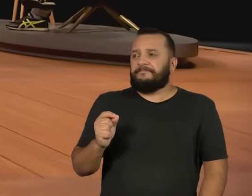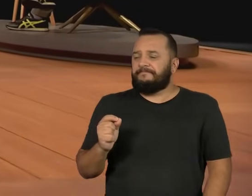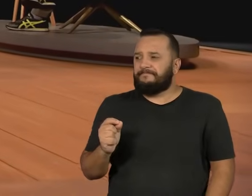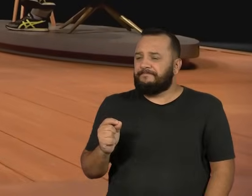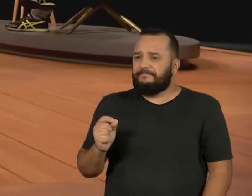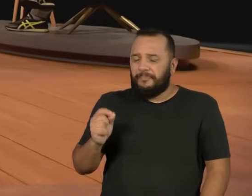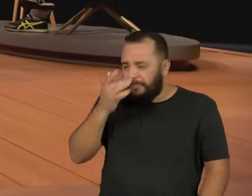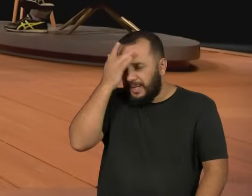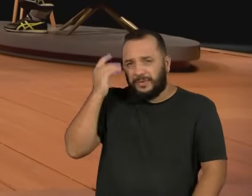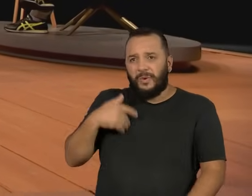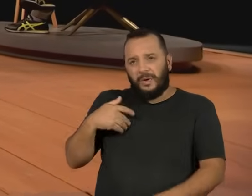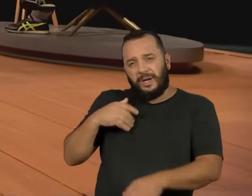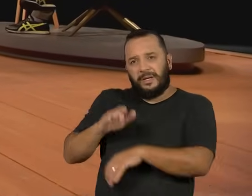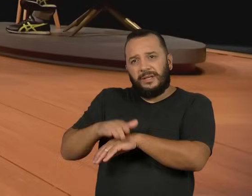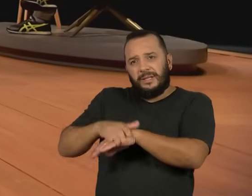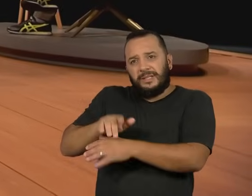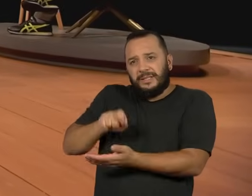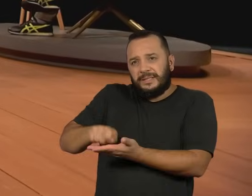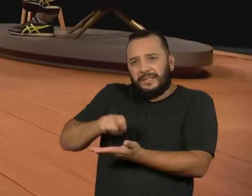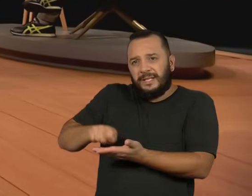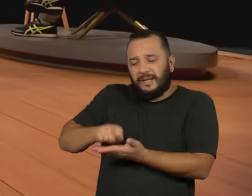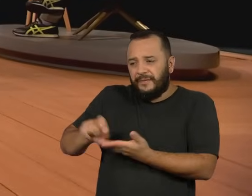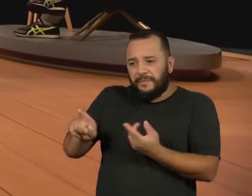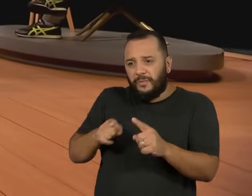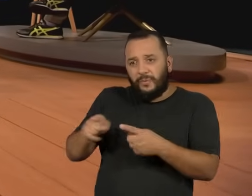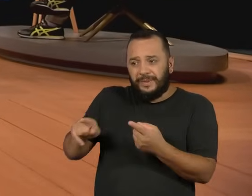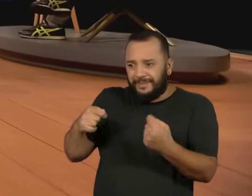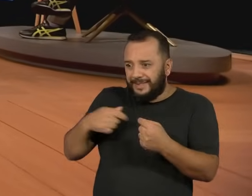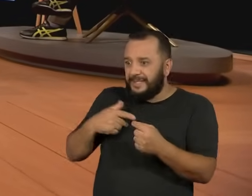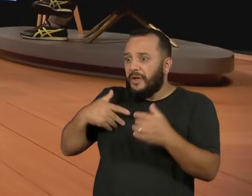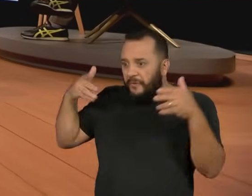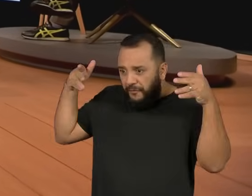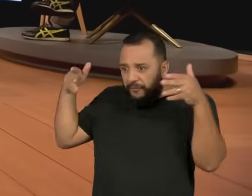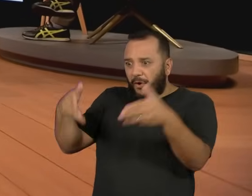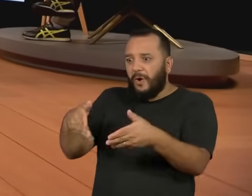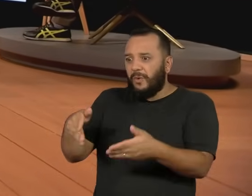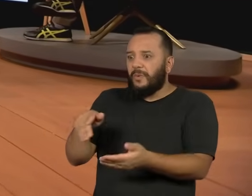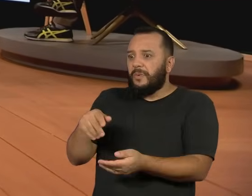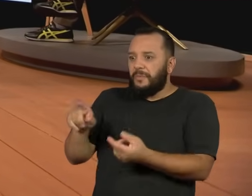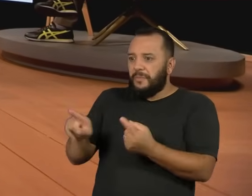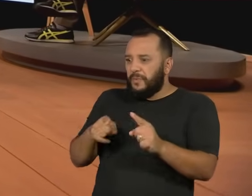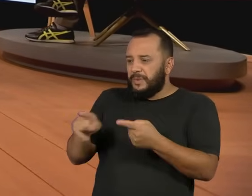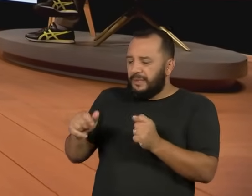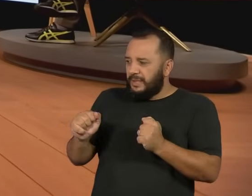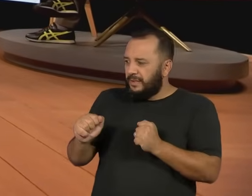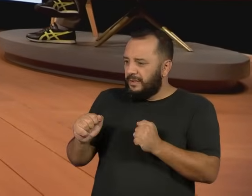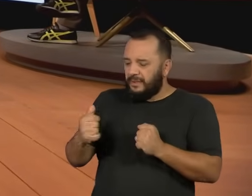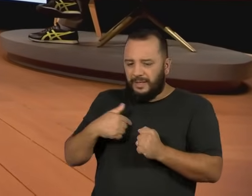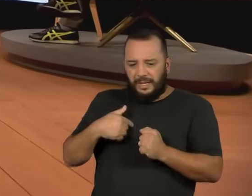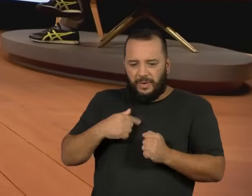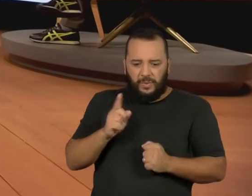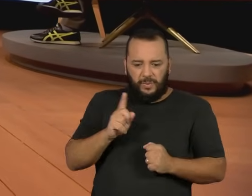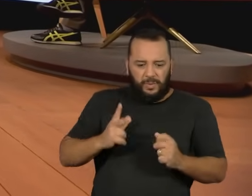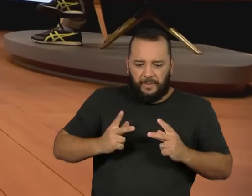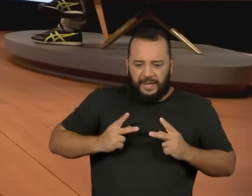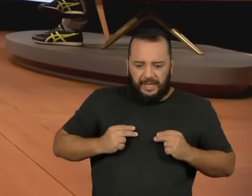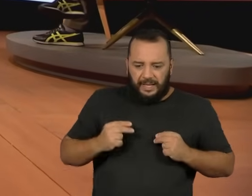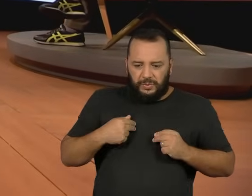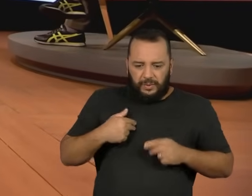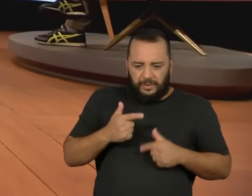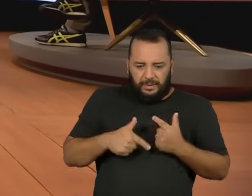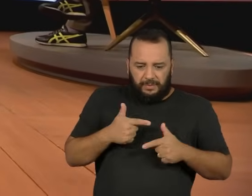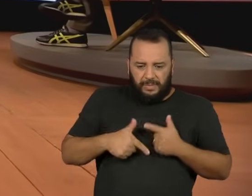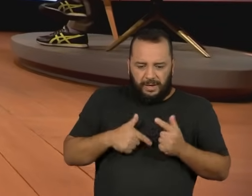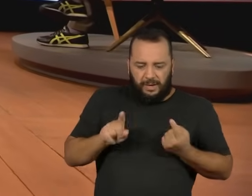faz música é porque tem que se dedicar inteiramente à música, e que eu não merecia mais agora ser músico, a